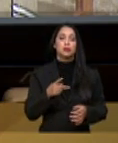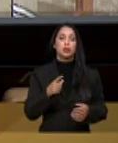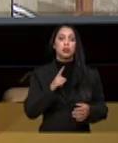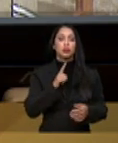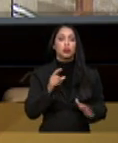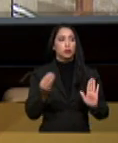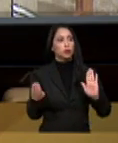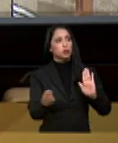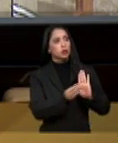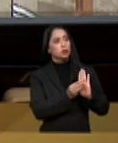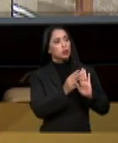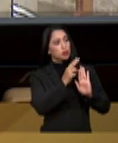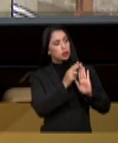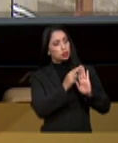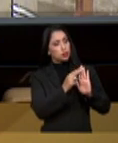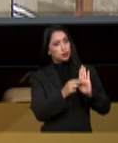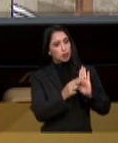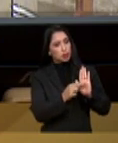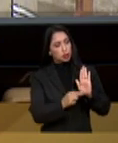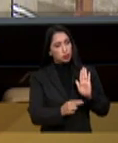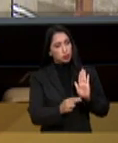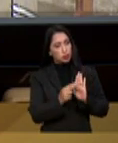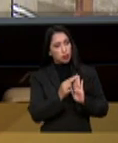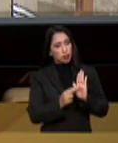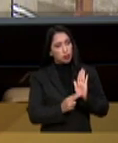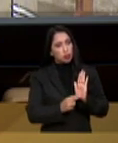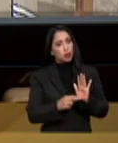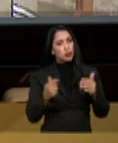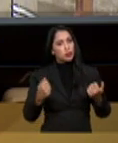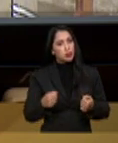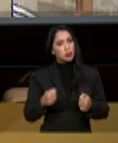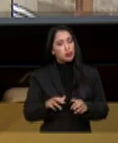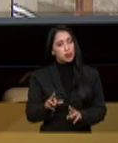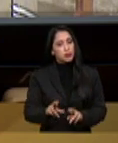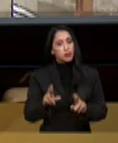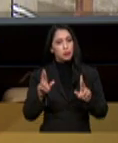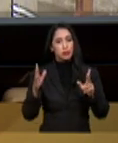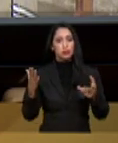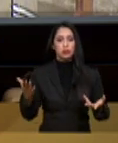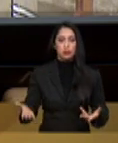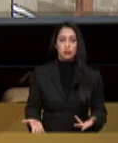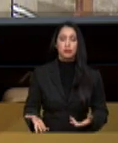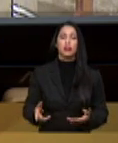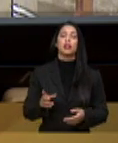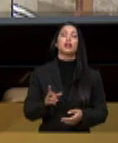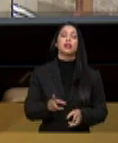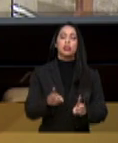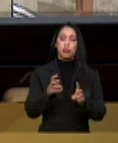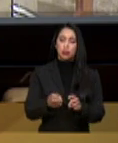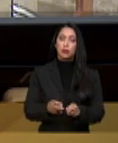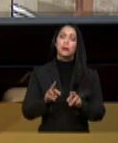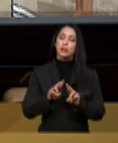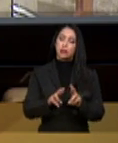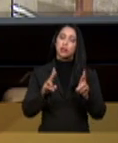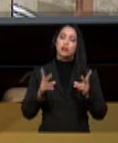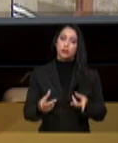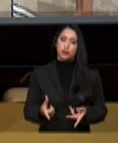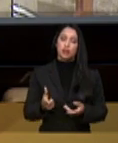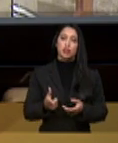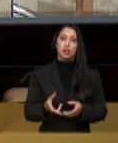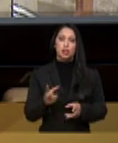do dispositivo normativo, que é preciso fazer um distinguishe. E esse distinguishe